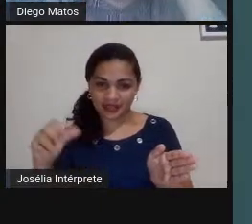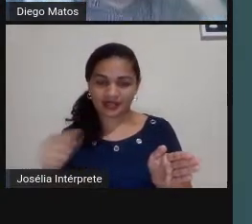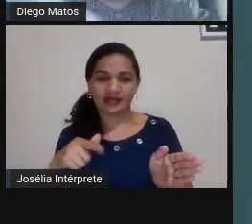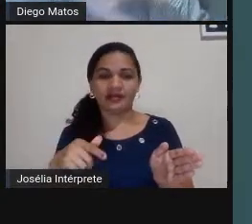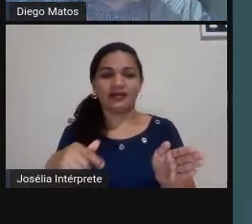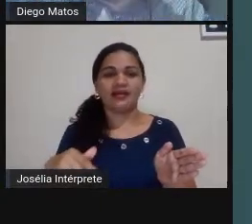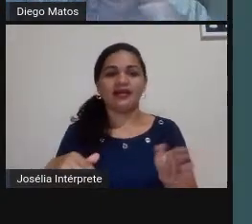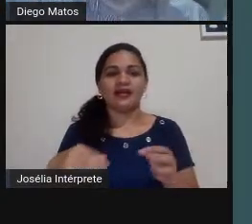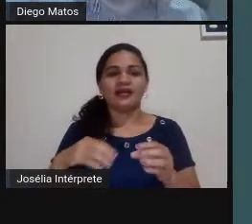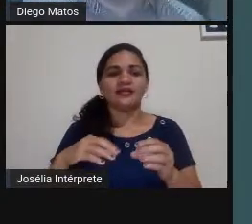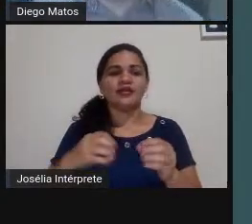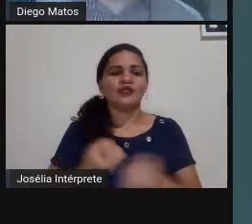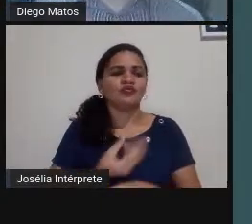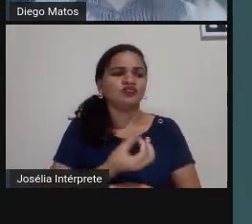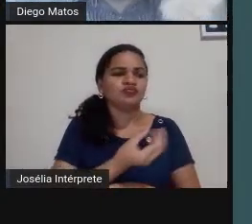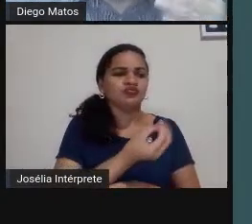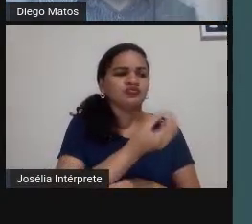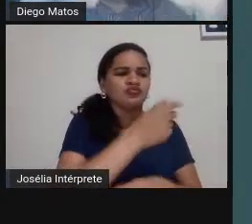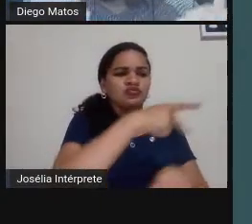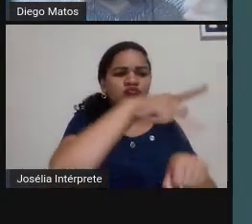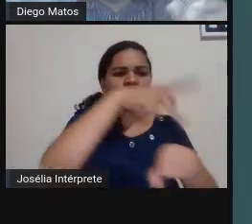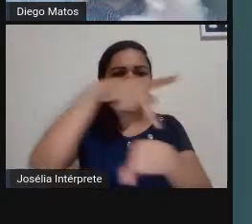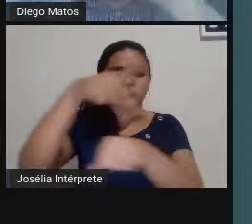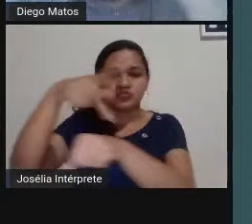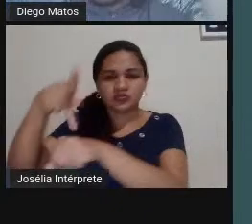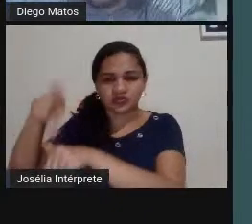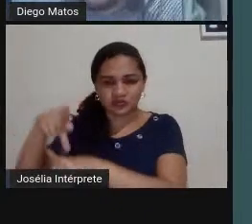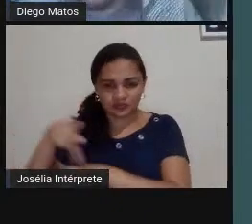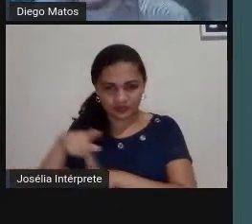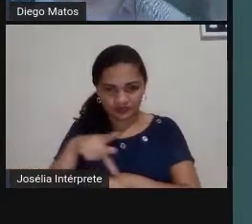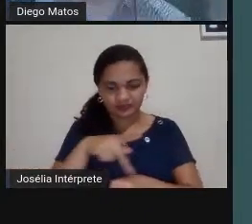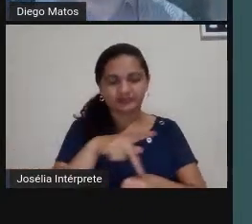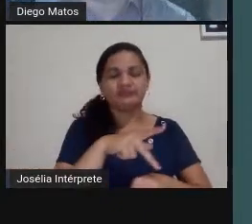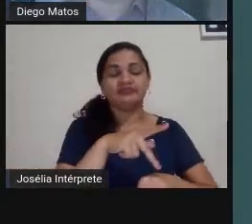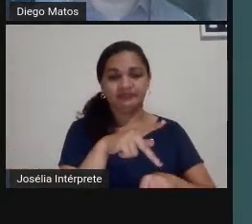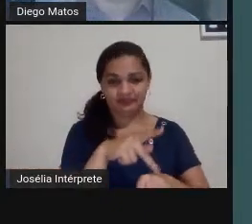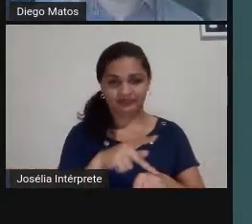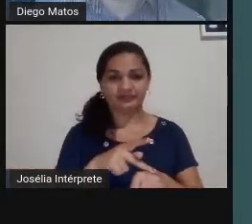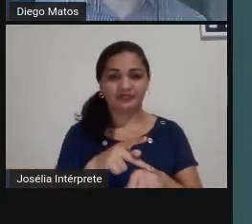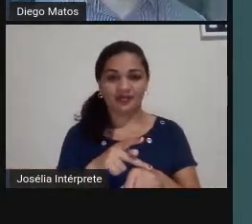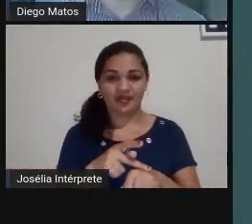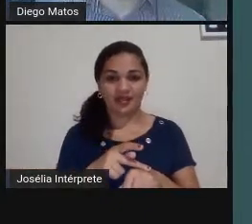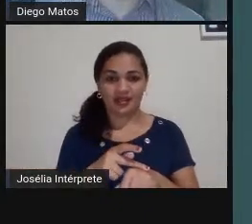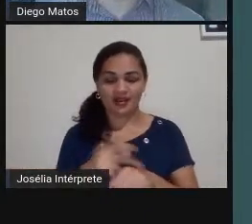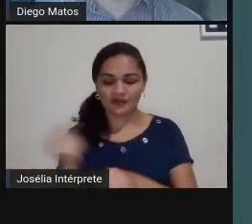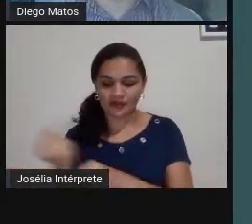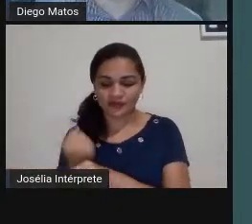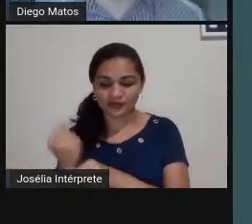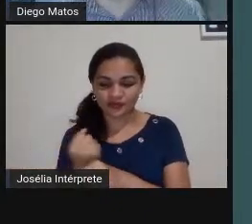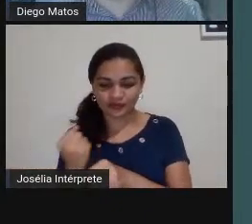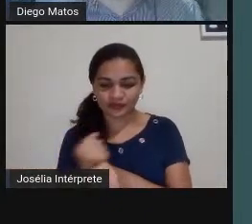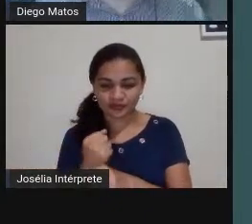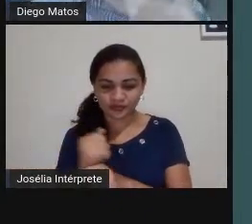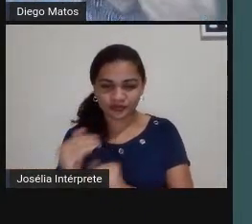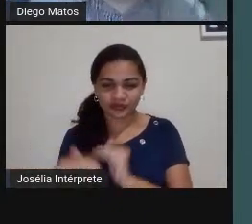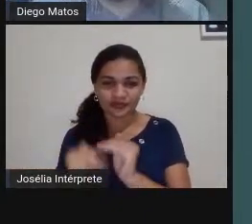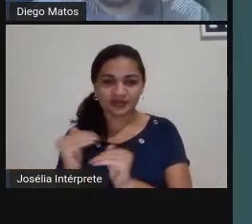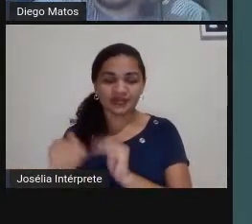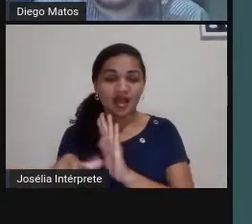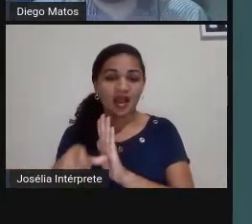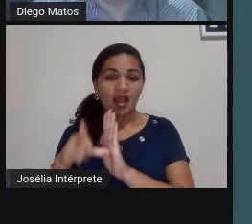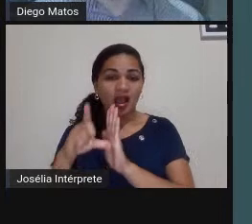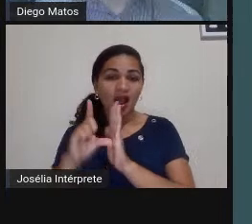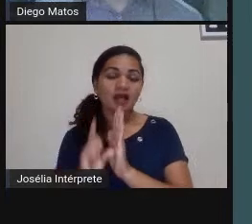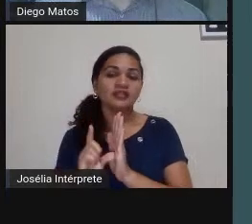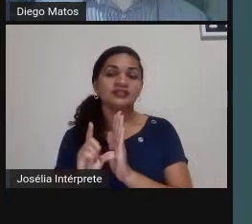então eles vão passando por vários países ela foi previamente construída Antes desse grande colapso Global causado por